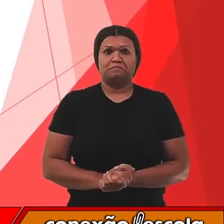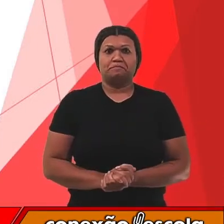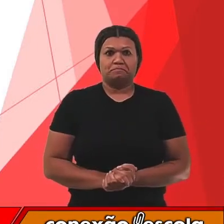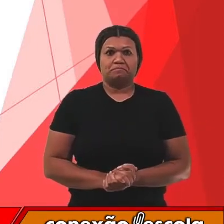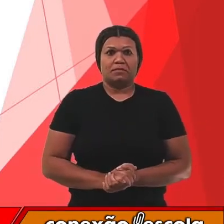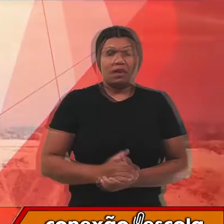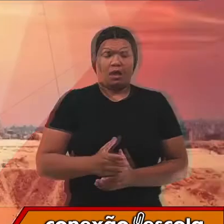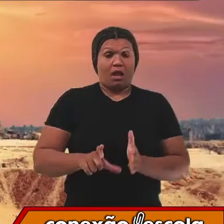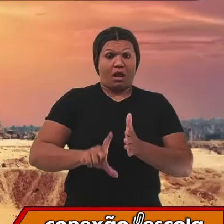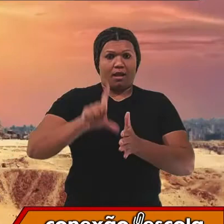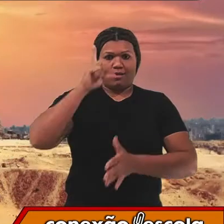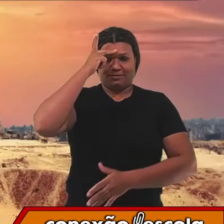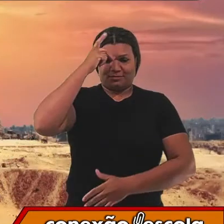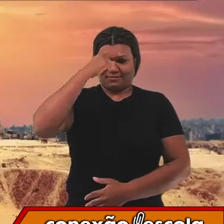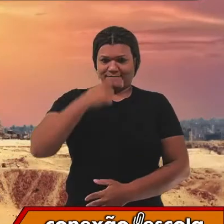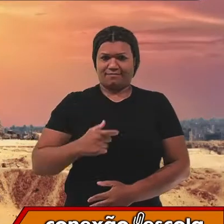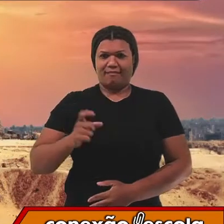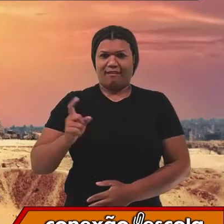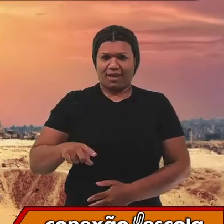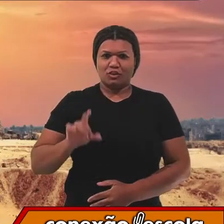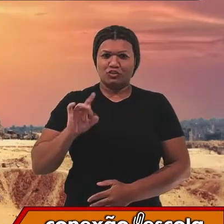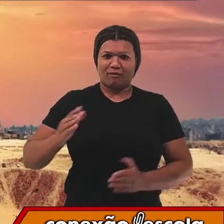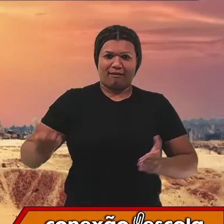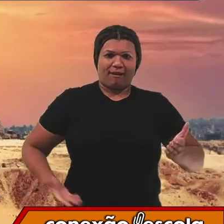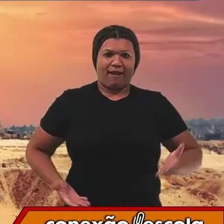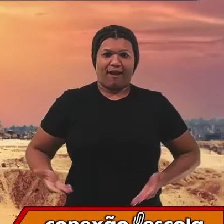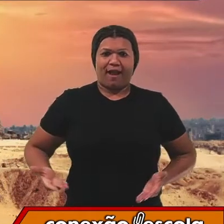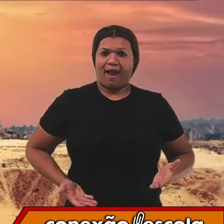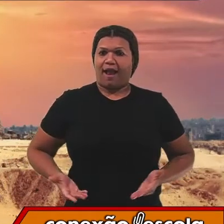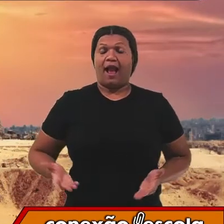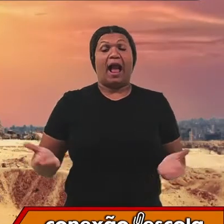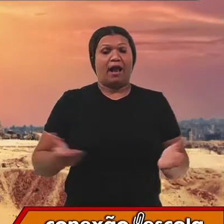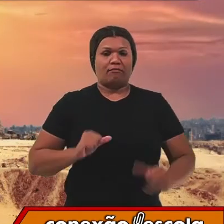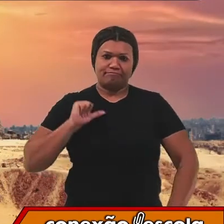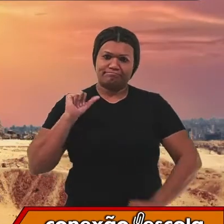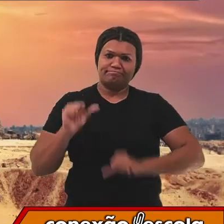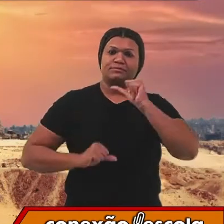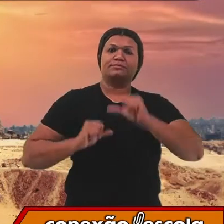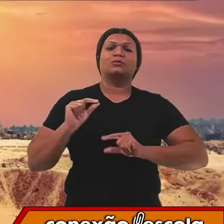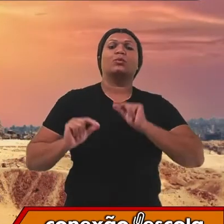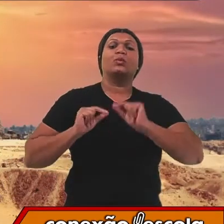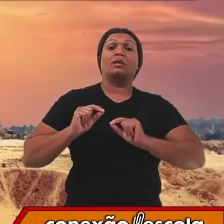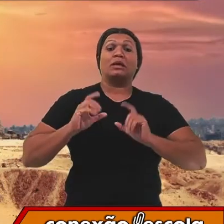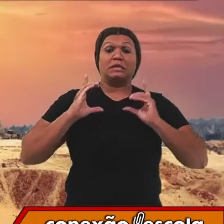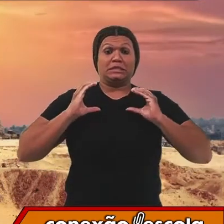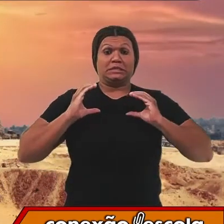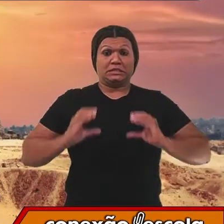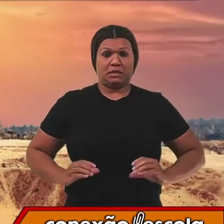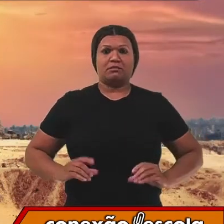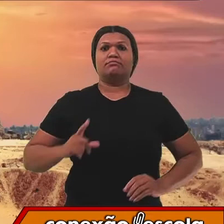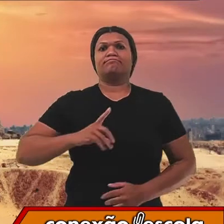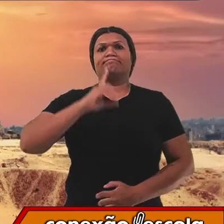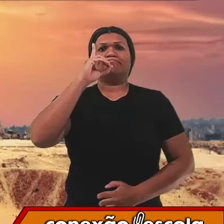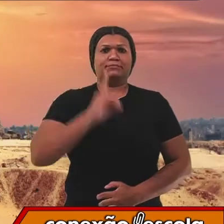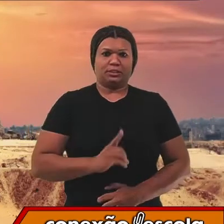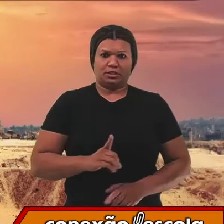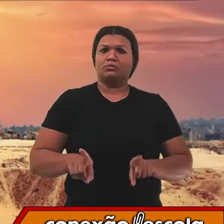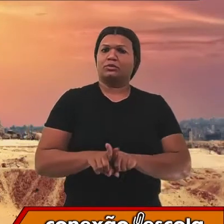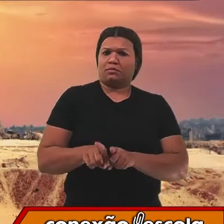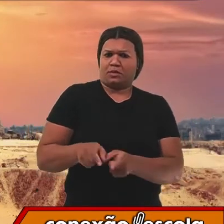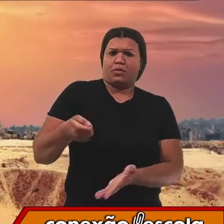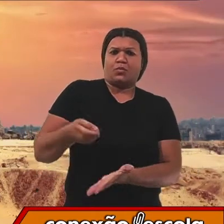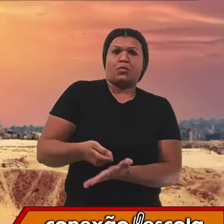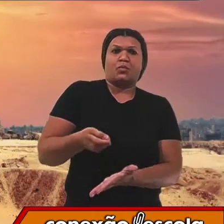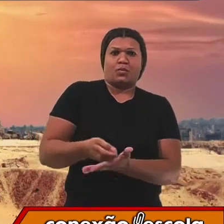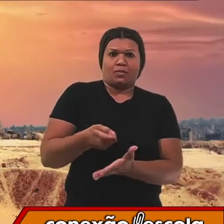antes súdito, agora cidadão, com direitos e deveres, governados por leis